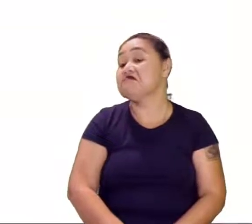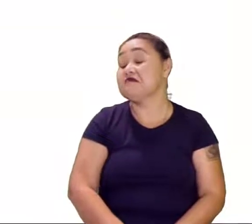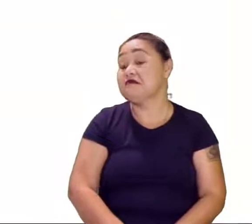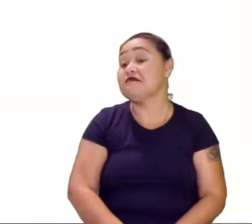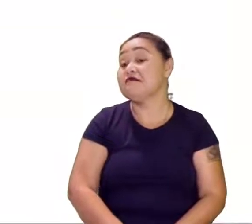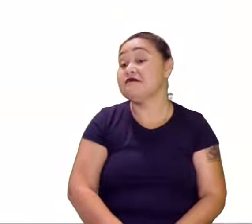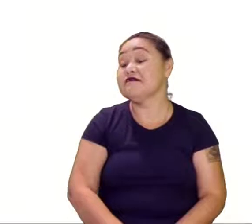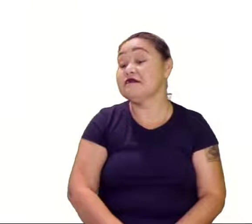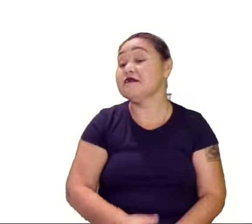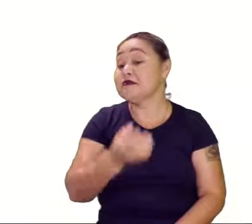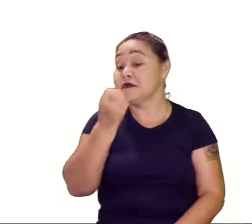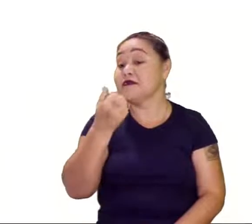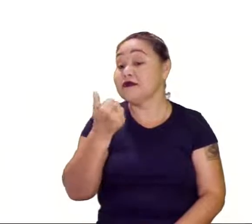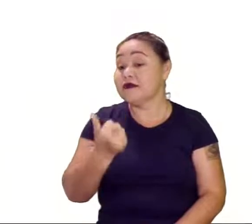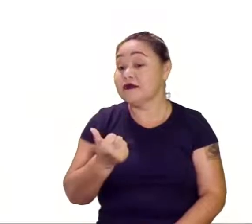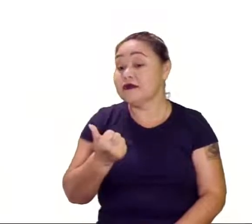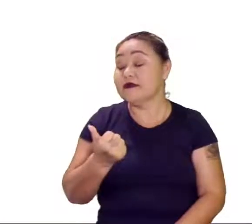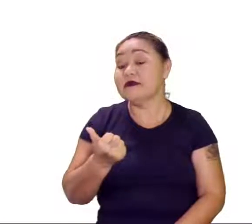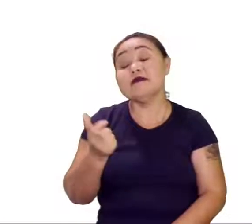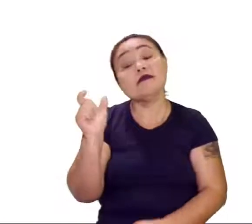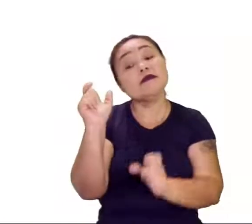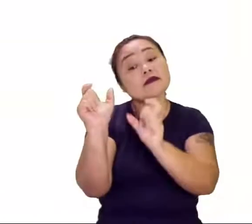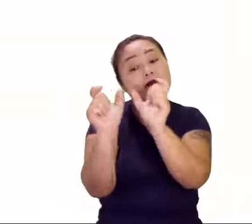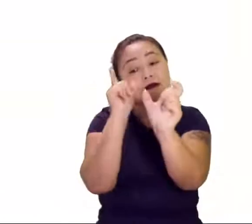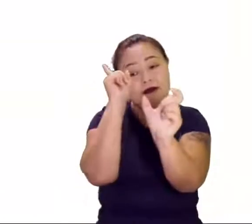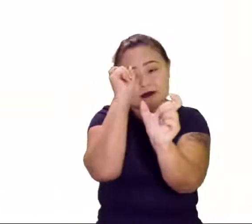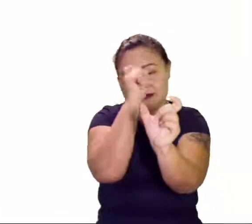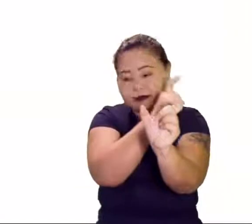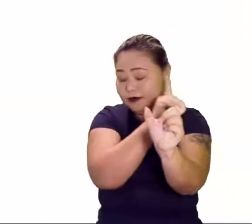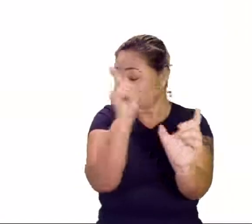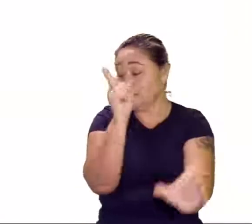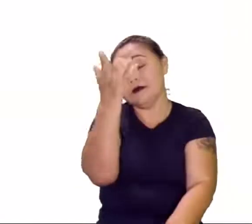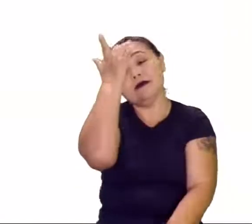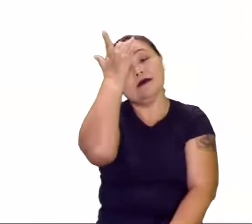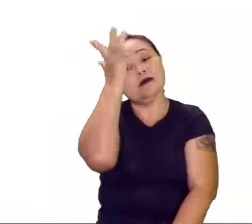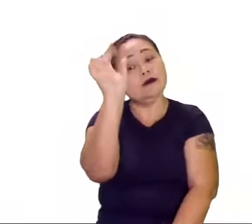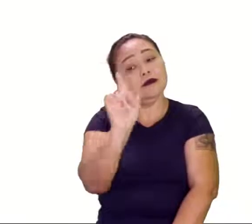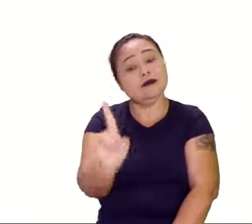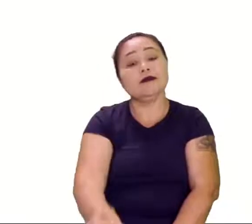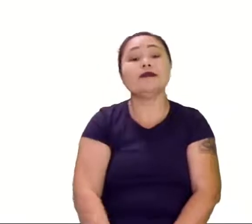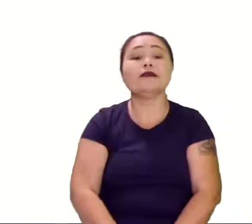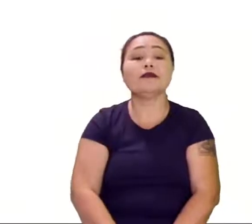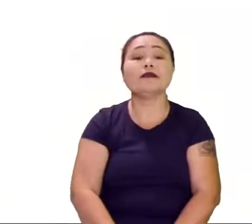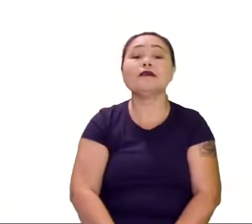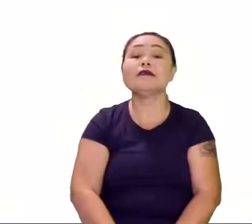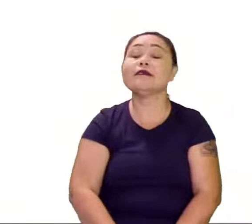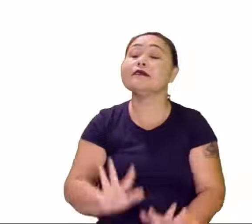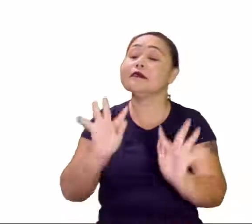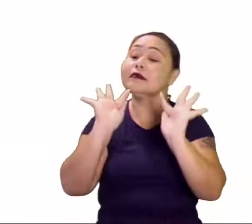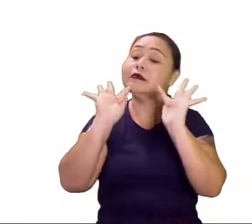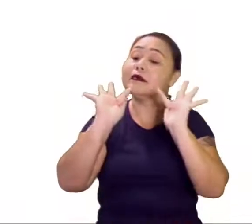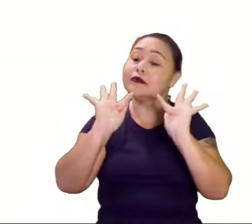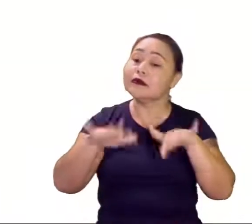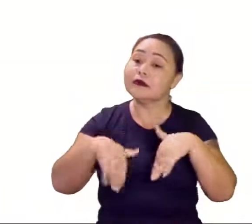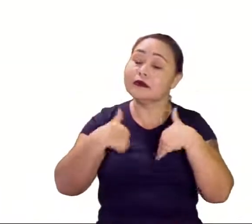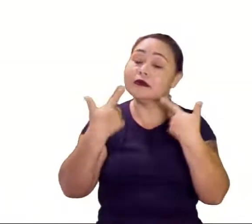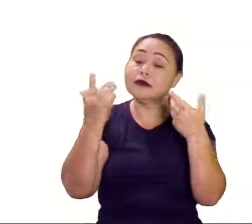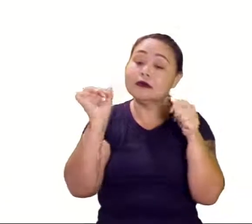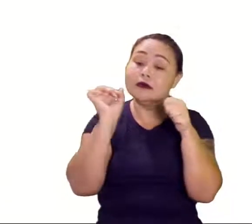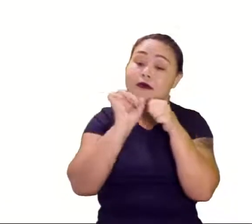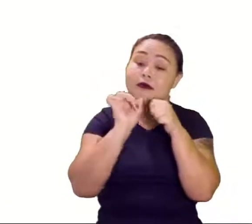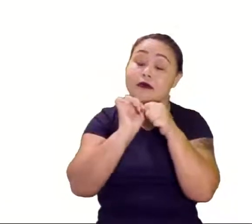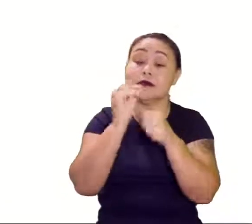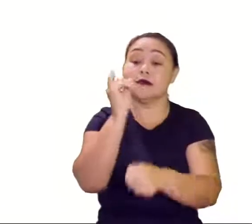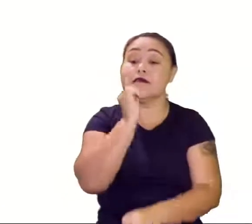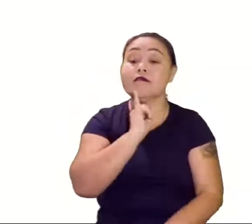Tá? Muito bem. Palavras difíceis? Não, tá fácil. E para finalizar, a gente vai fazer um